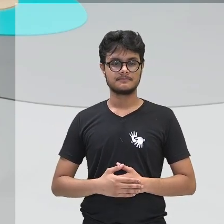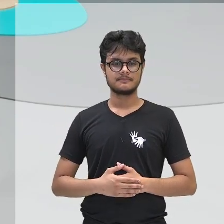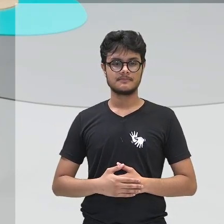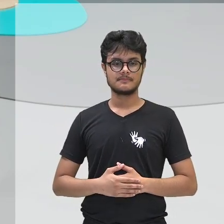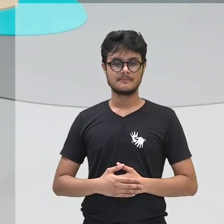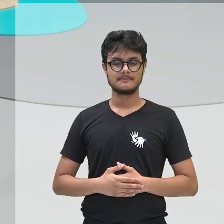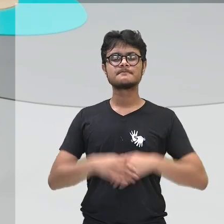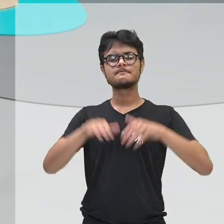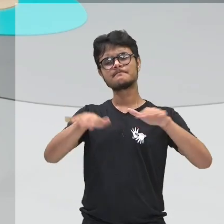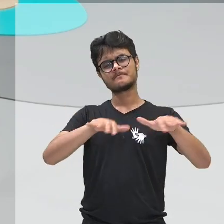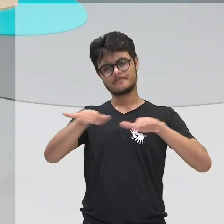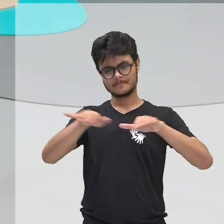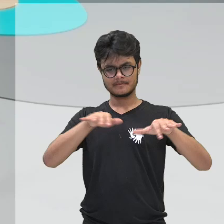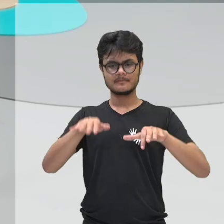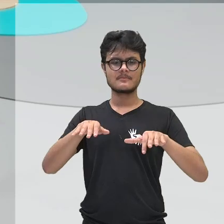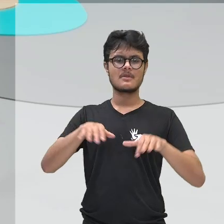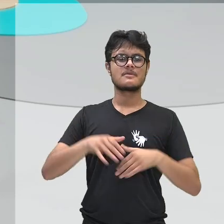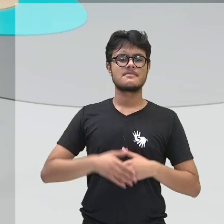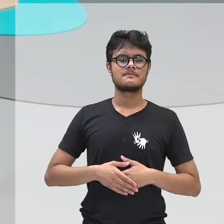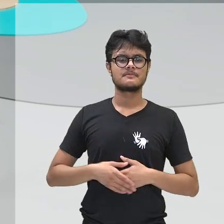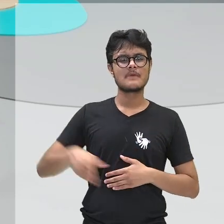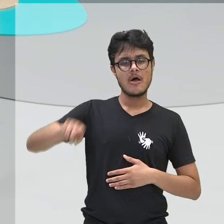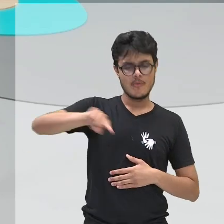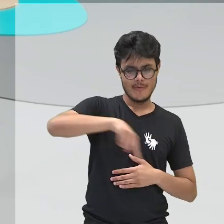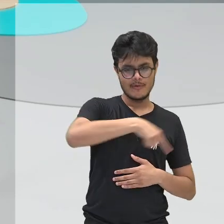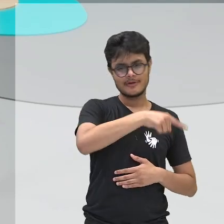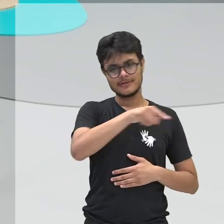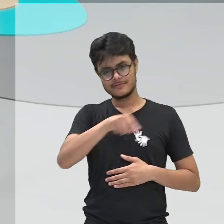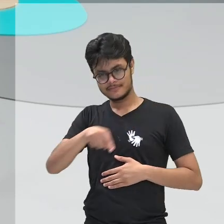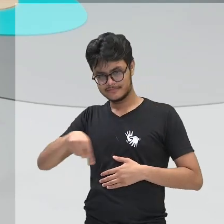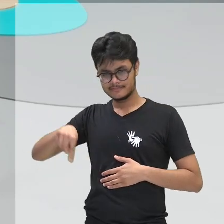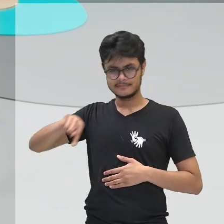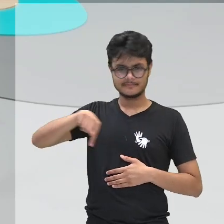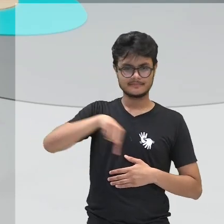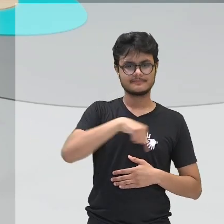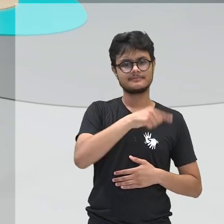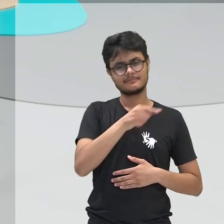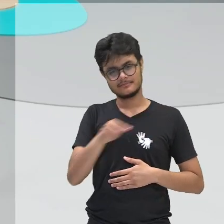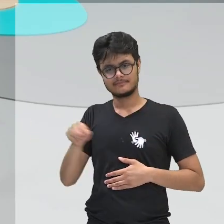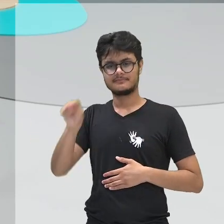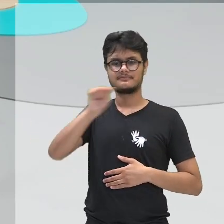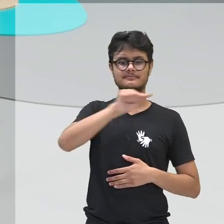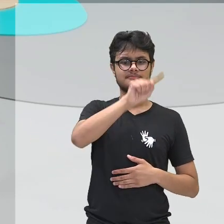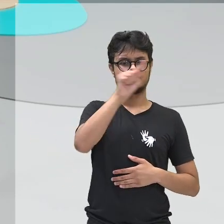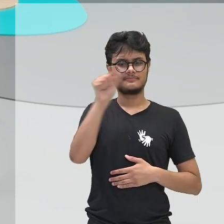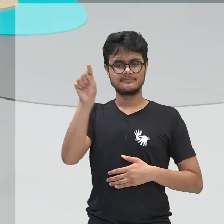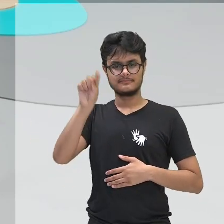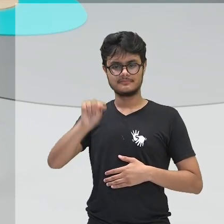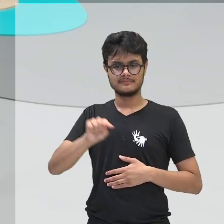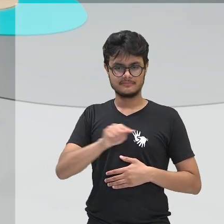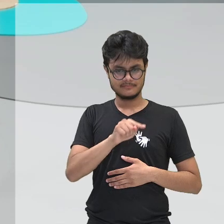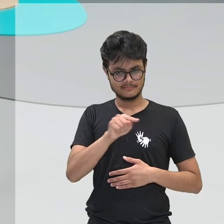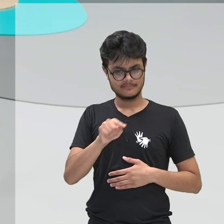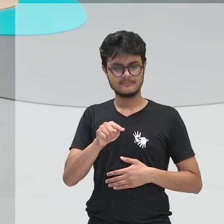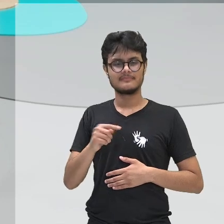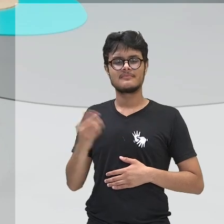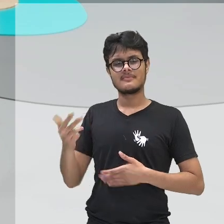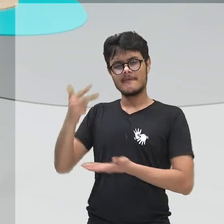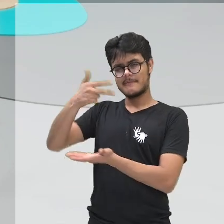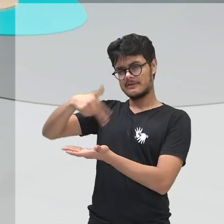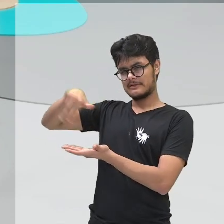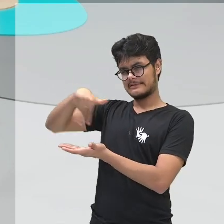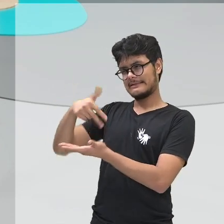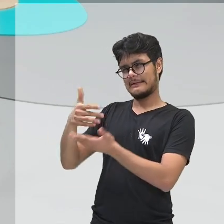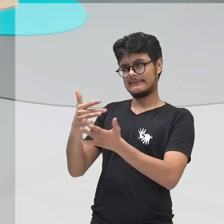vocês perceberem, eles transitam um 8 e é uma dança também muito sensual. Ela é como se